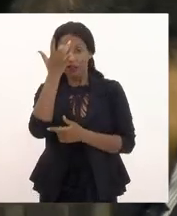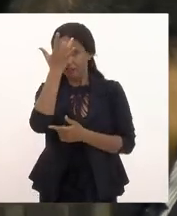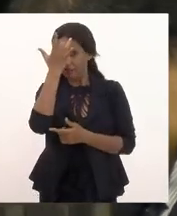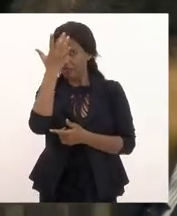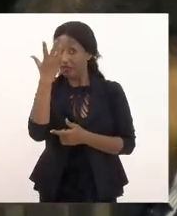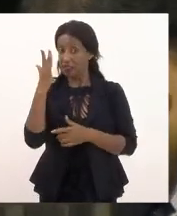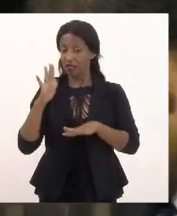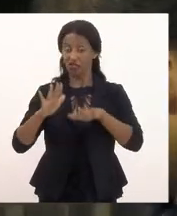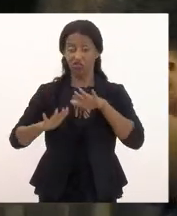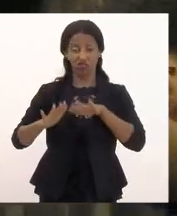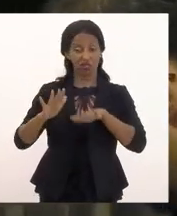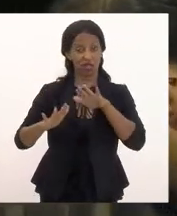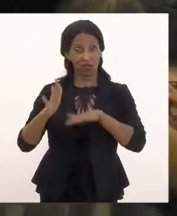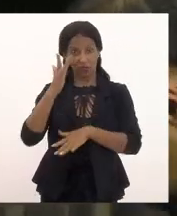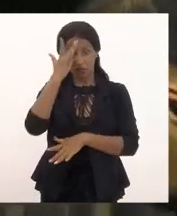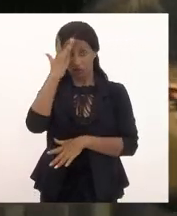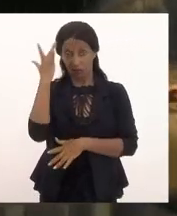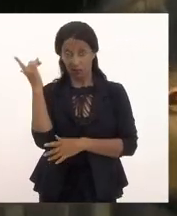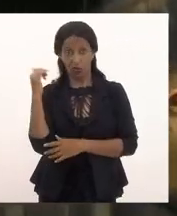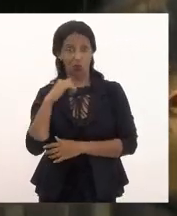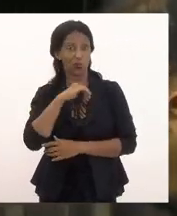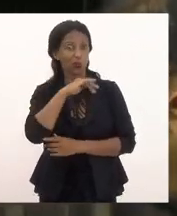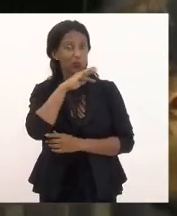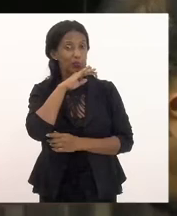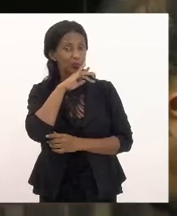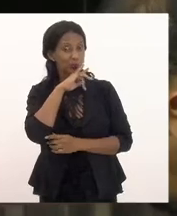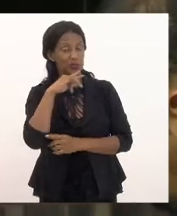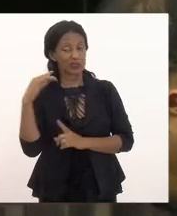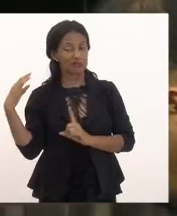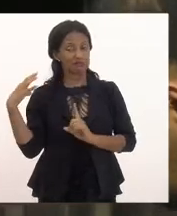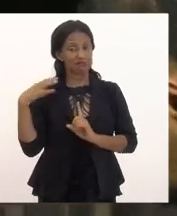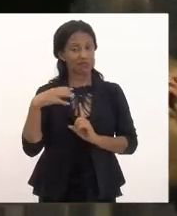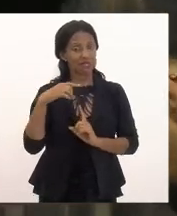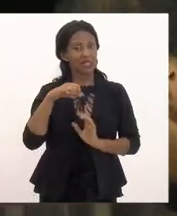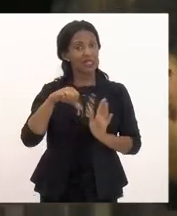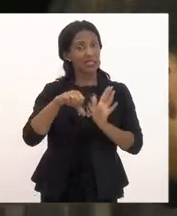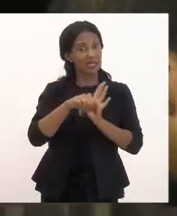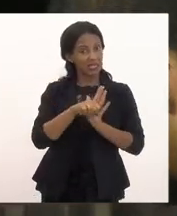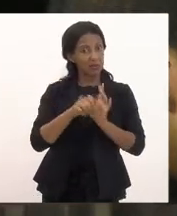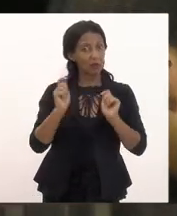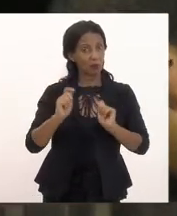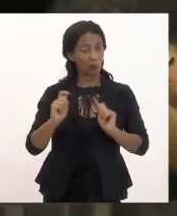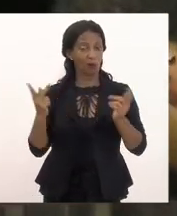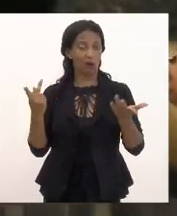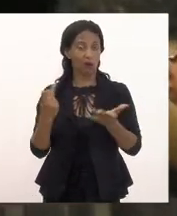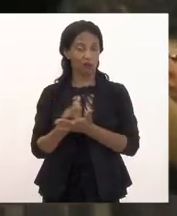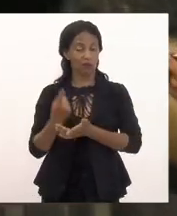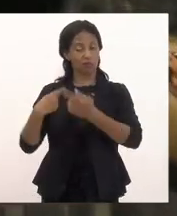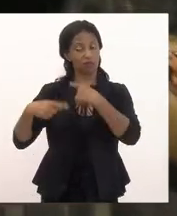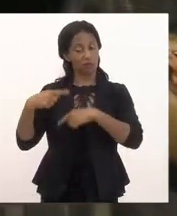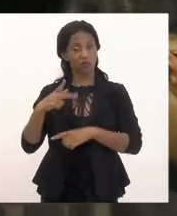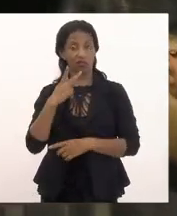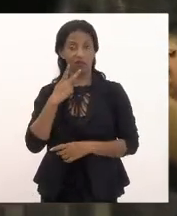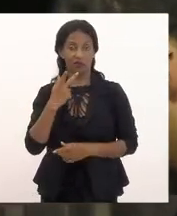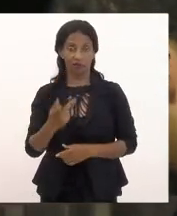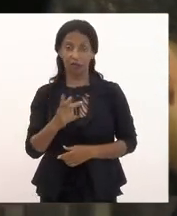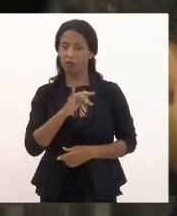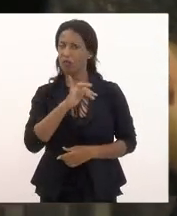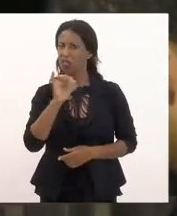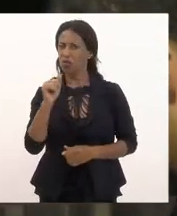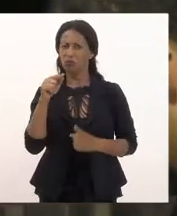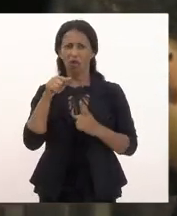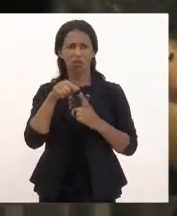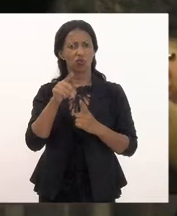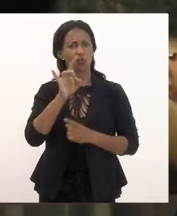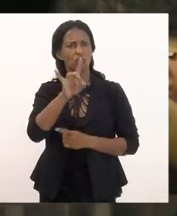de talvez uma pessoa de má intenção cometer um crime ali. Como nós falamos anteriormente, presidente, isso não atinge